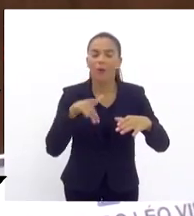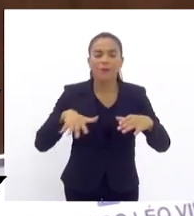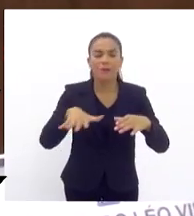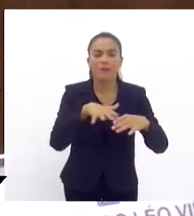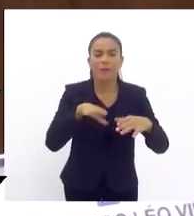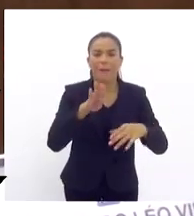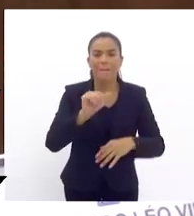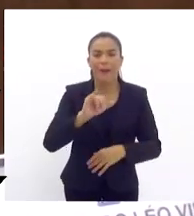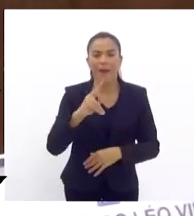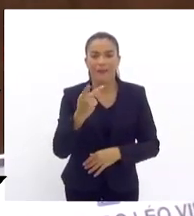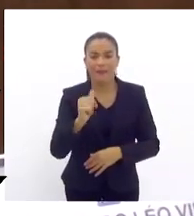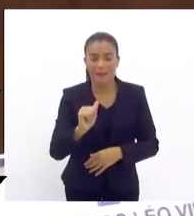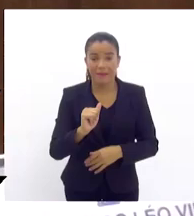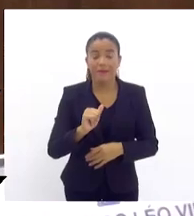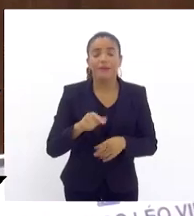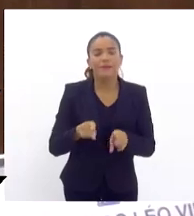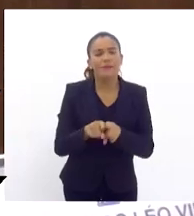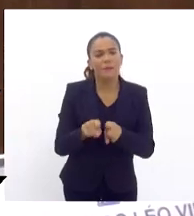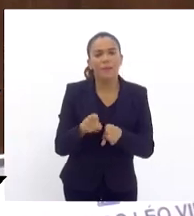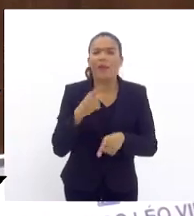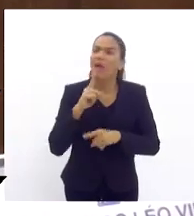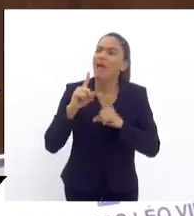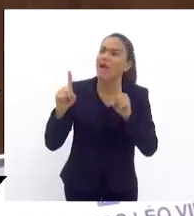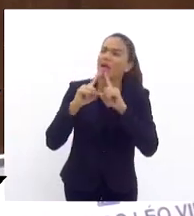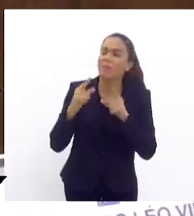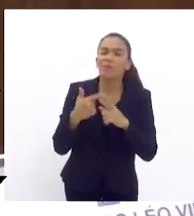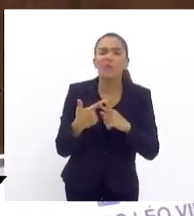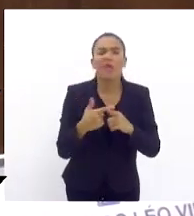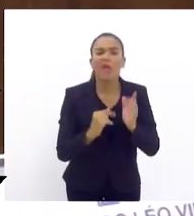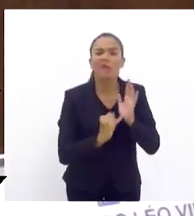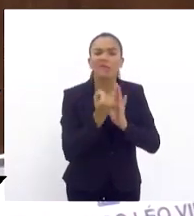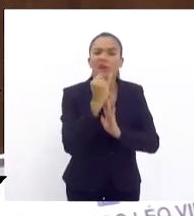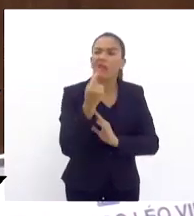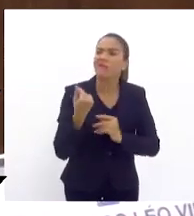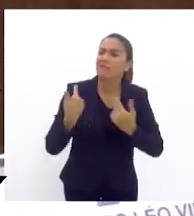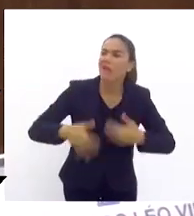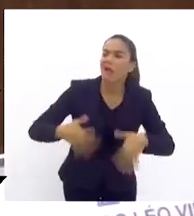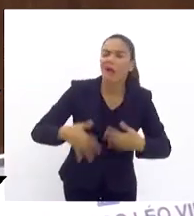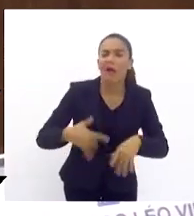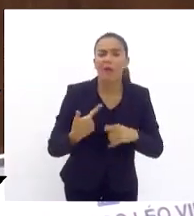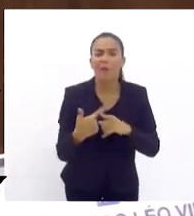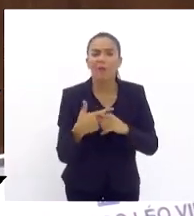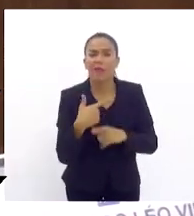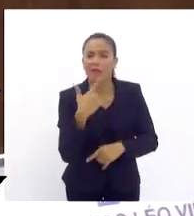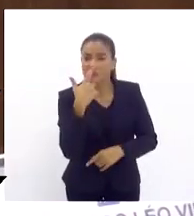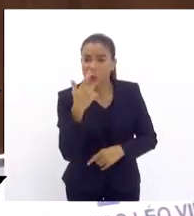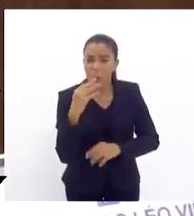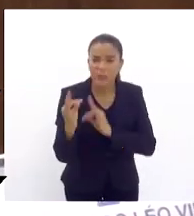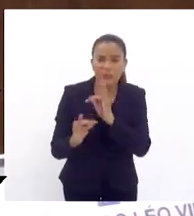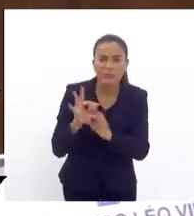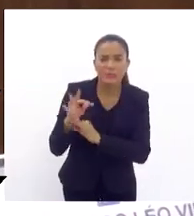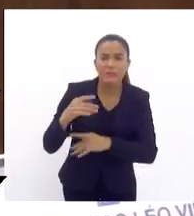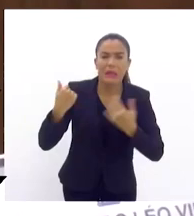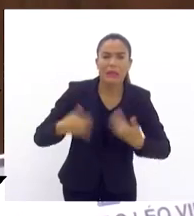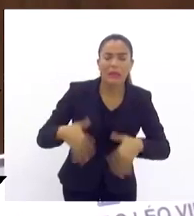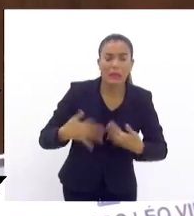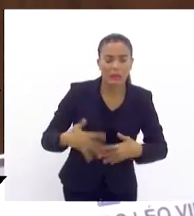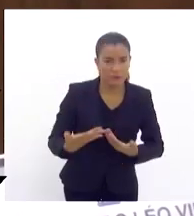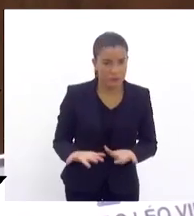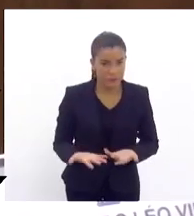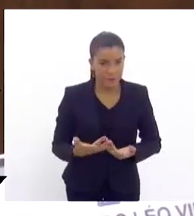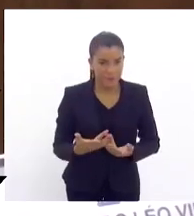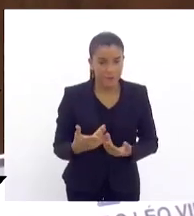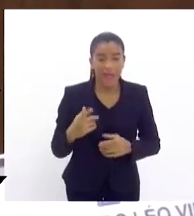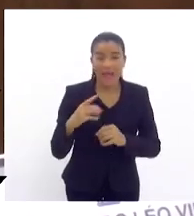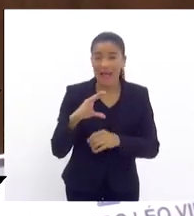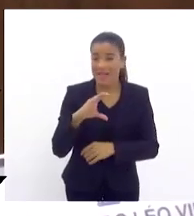sanitário e tratar. Aí depois reclama por que a tarifa da água está cara, porque tratar esgoto é caro. Inclusive, o equipamento da SEDAI é inapropriado, porque